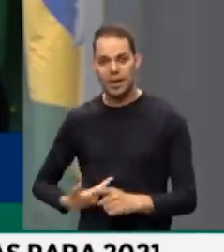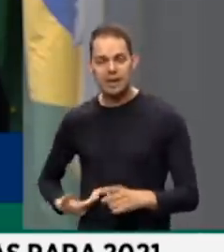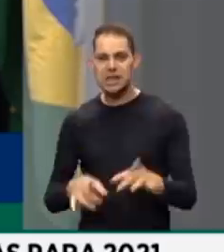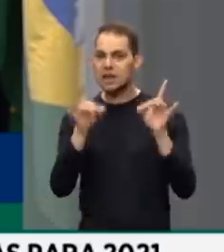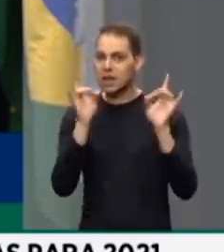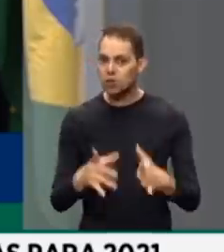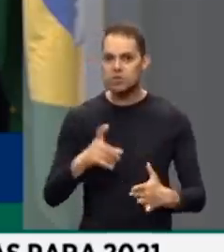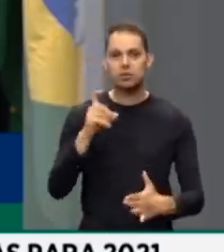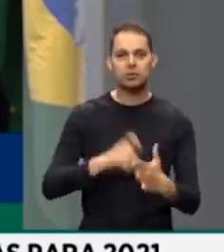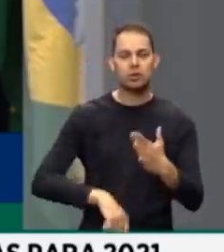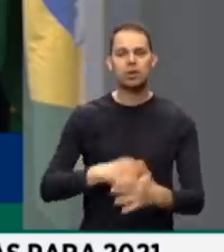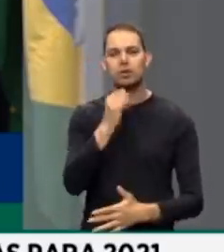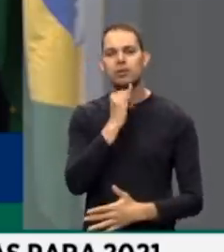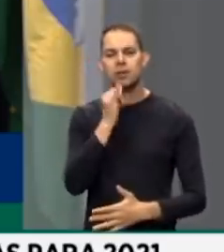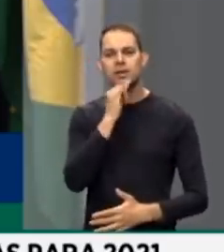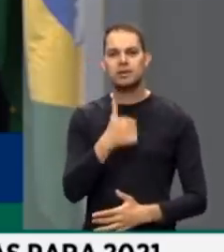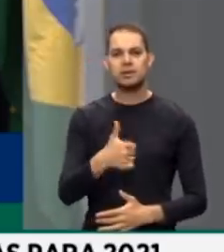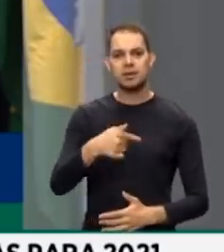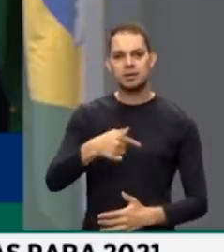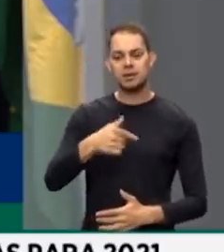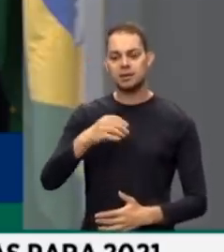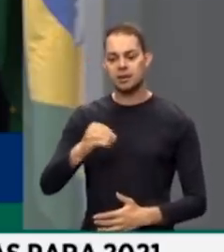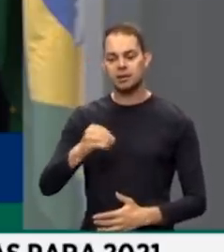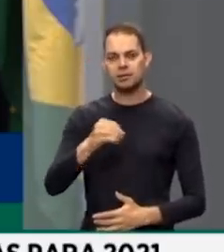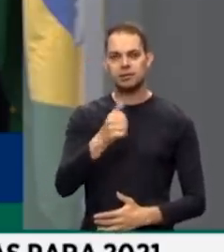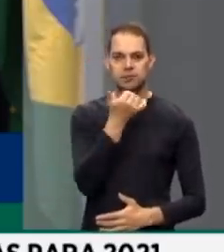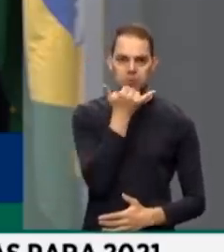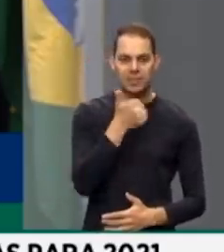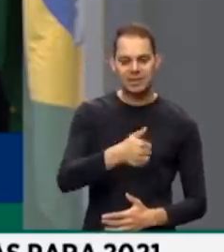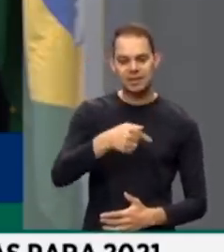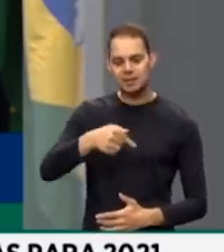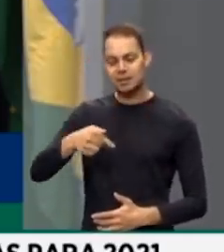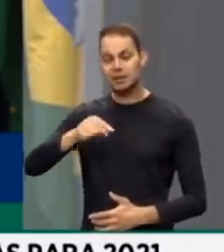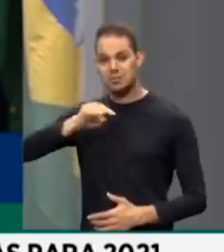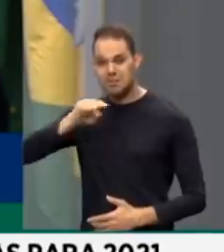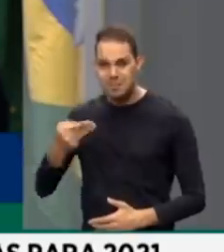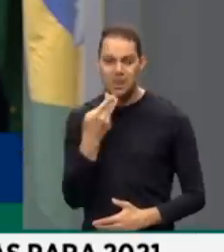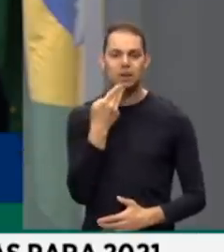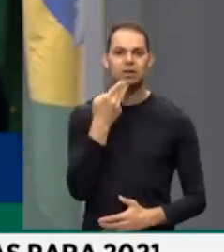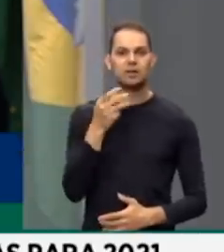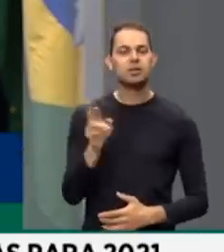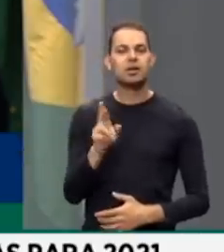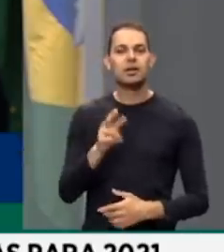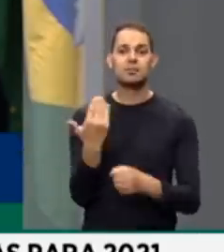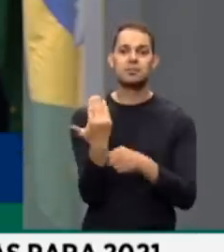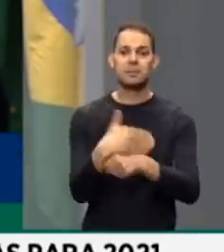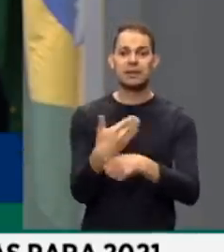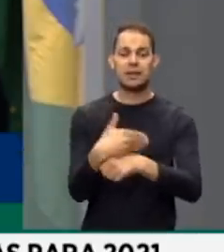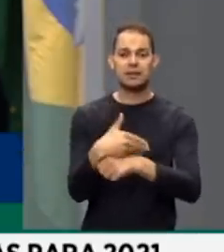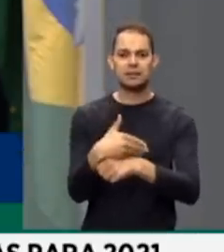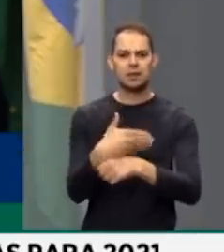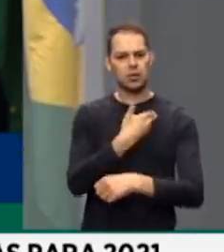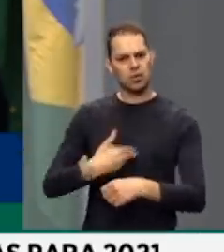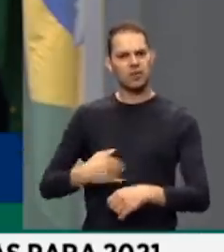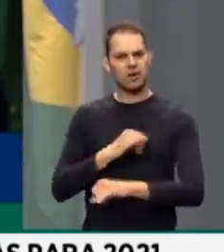tributárias, incluindo 177 milhões de reais de renúncia tributária para táxi. O governo que se